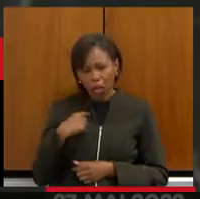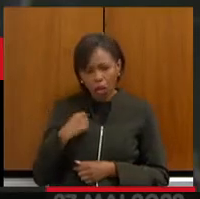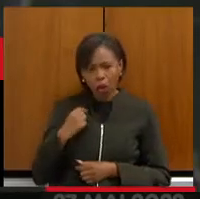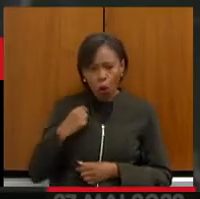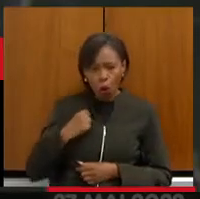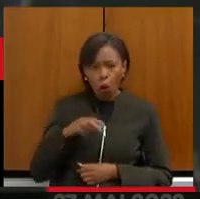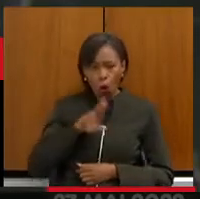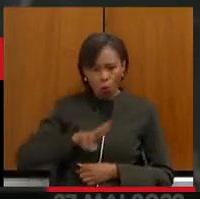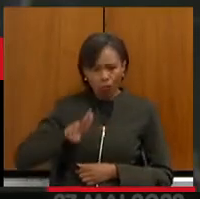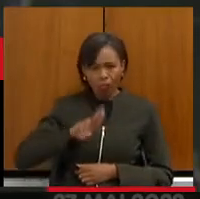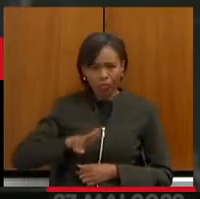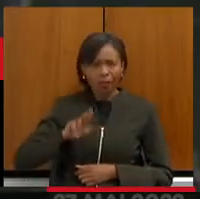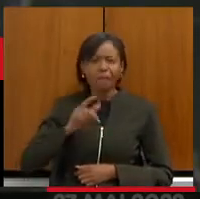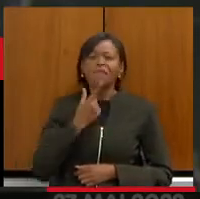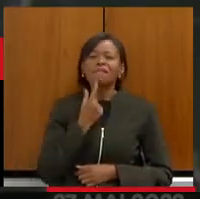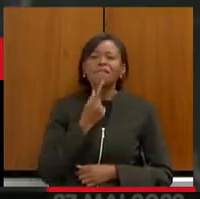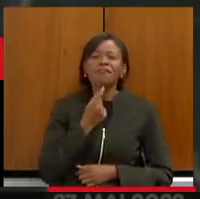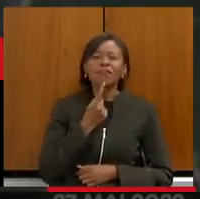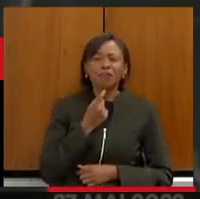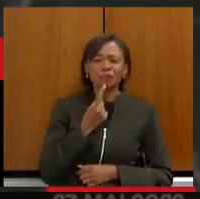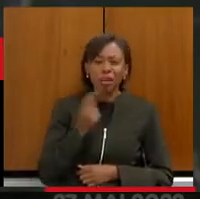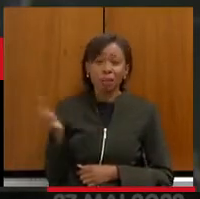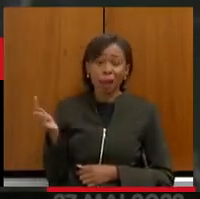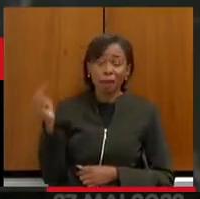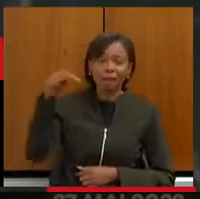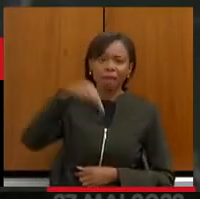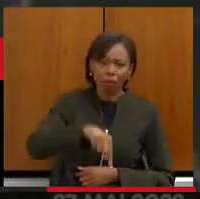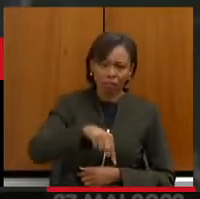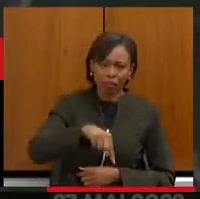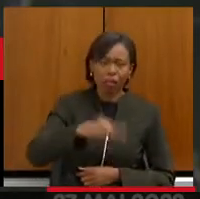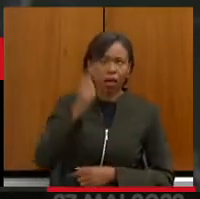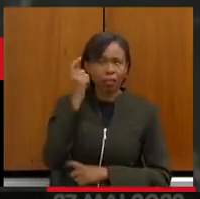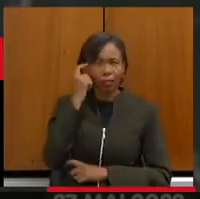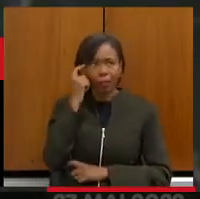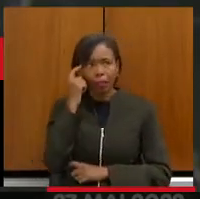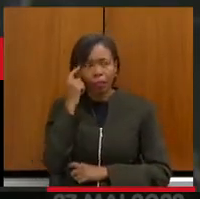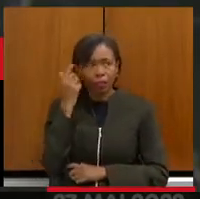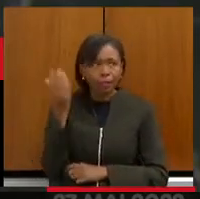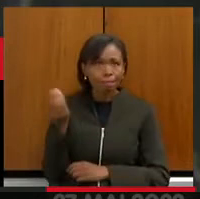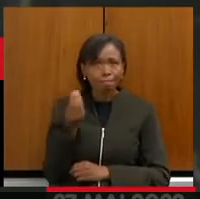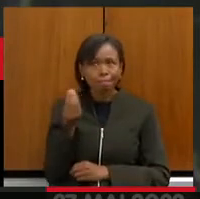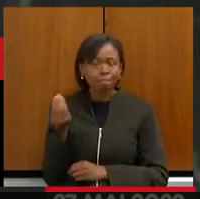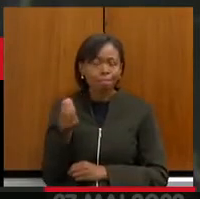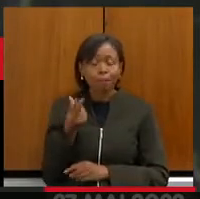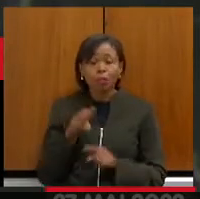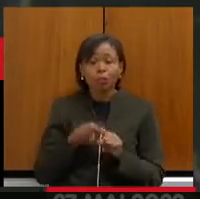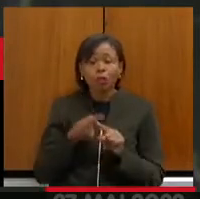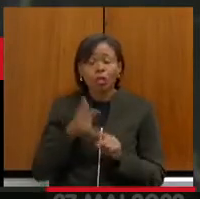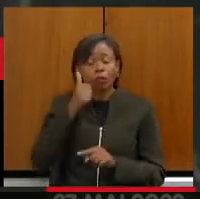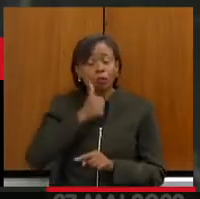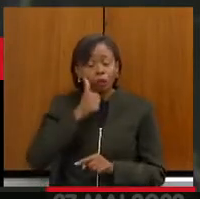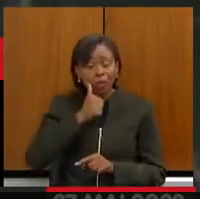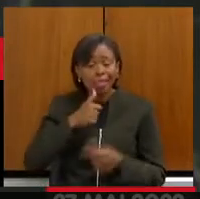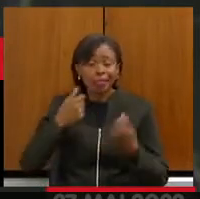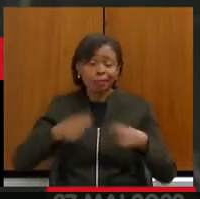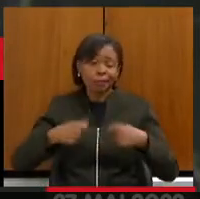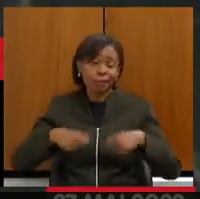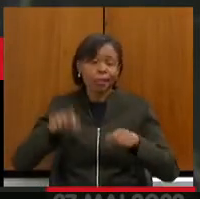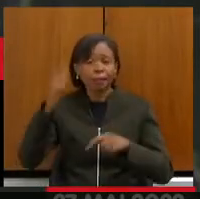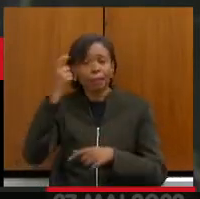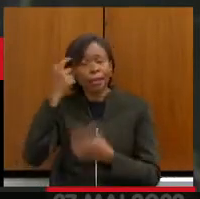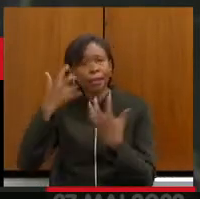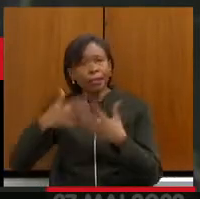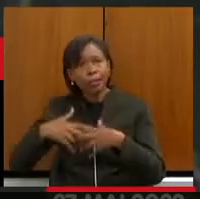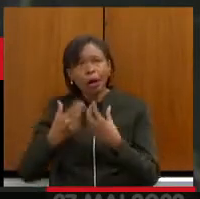vermelha de ombros de Fora para poder vir aqui nessa casa porque a gente quer mulher a gente precisa pensar mil vezes Com que